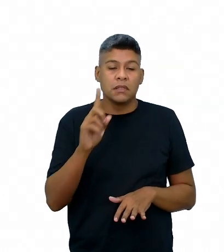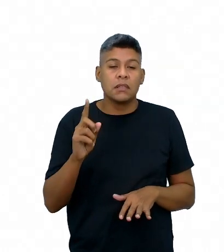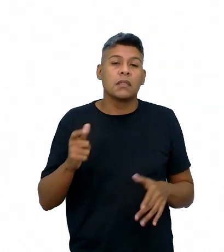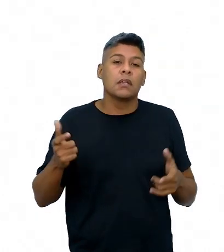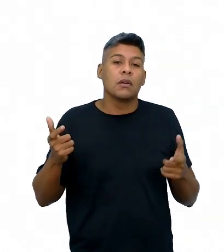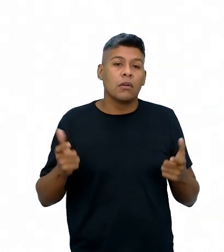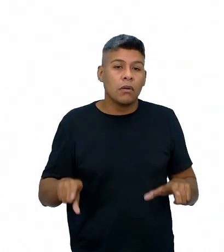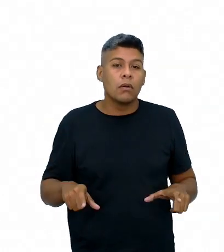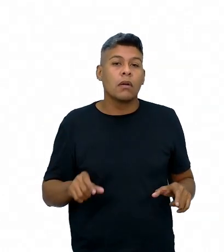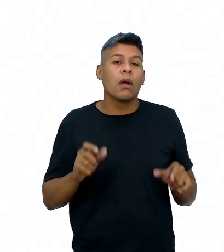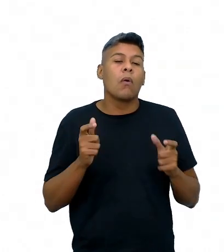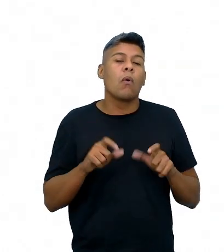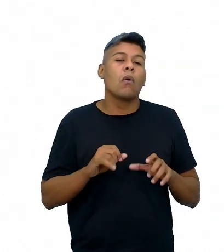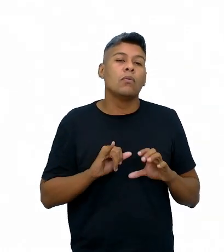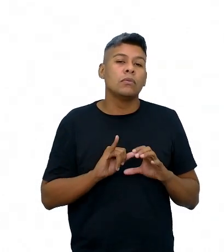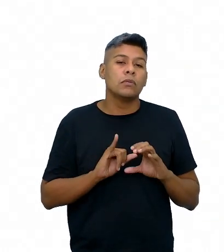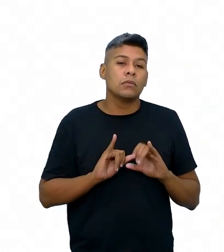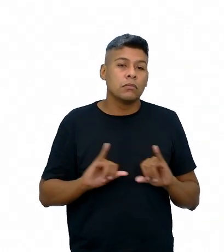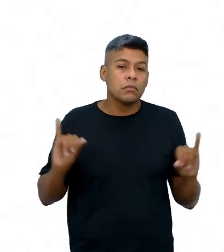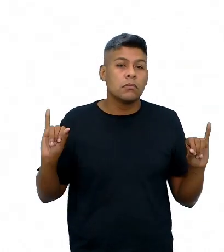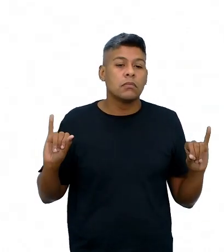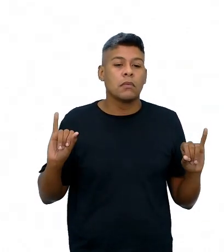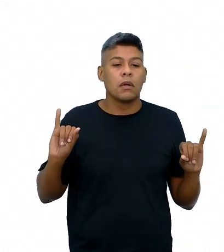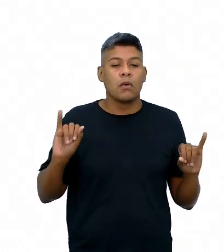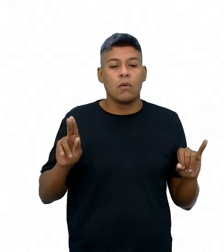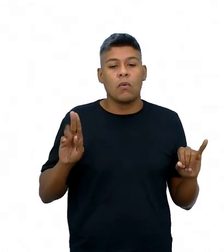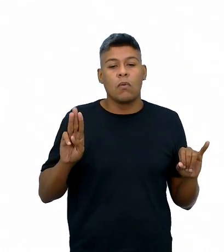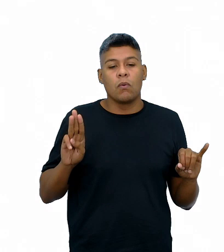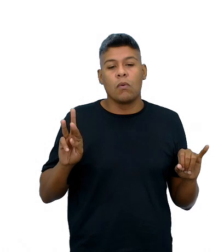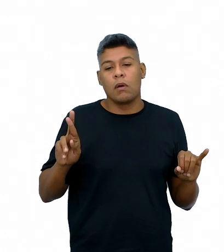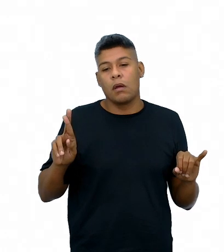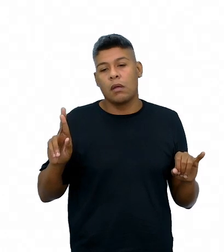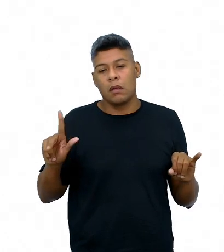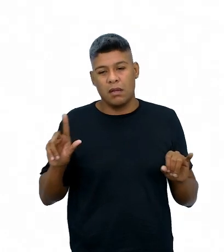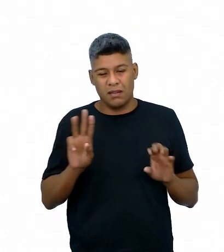local, publicação, autoria, URL, comparação de